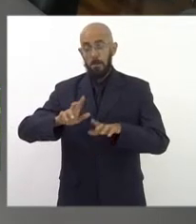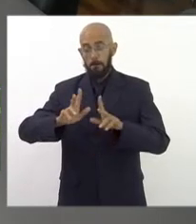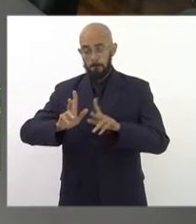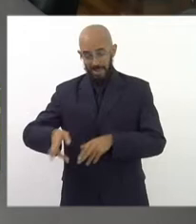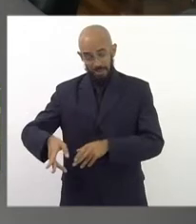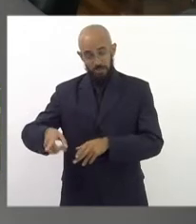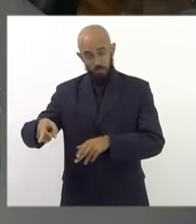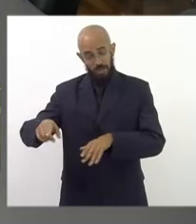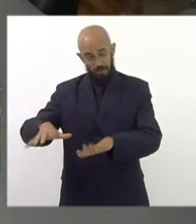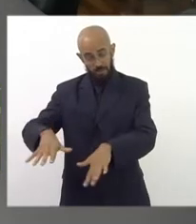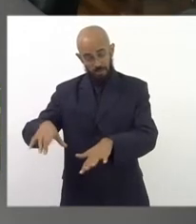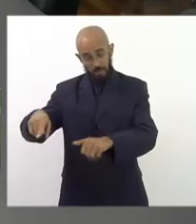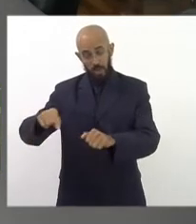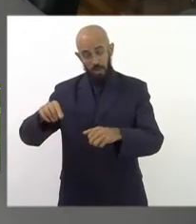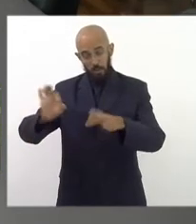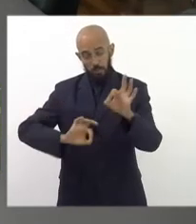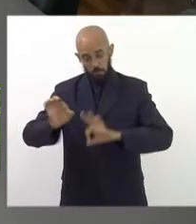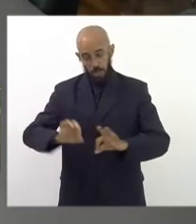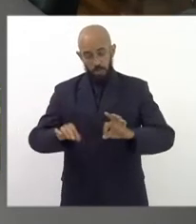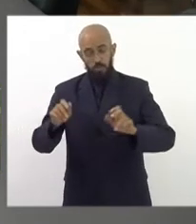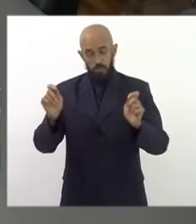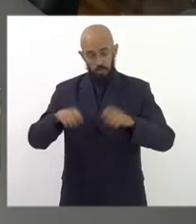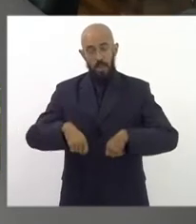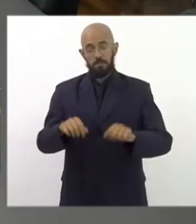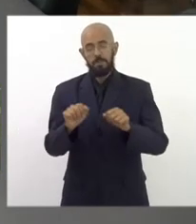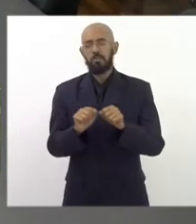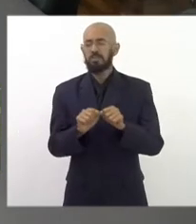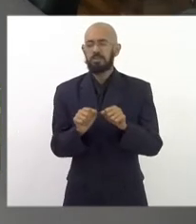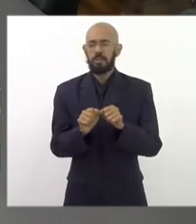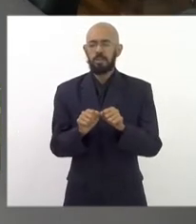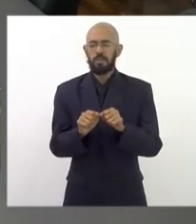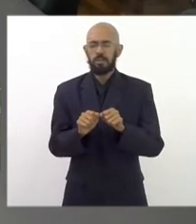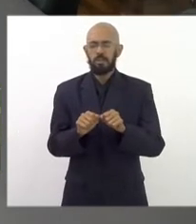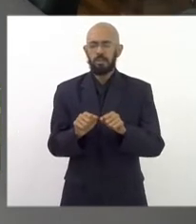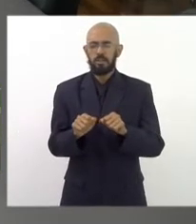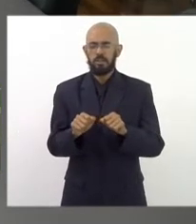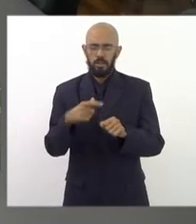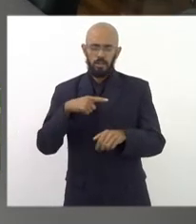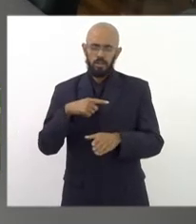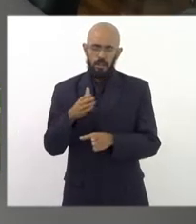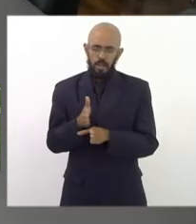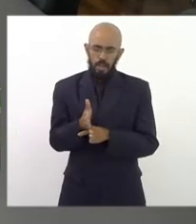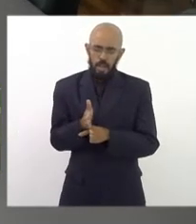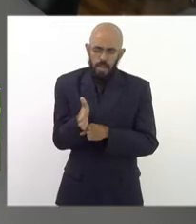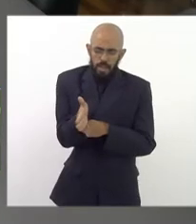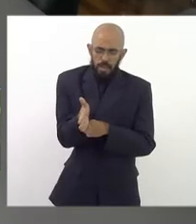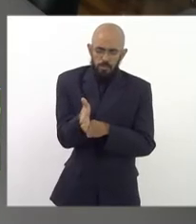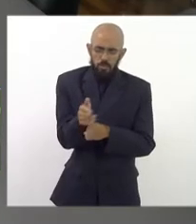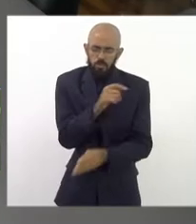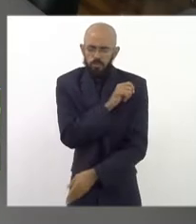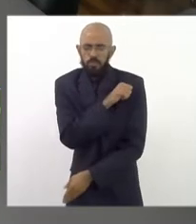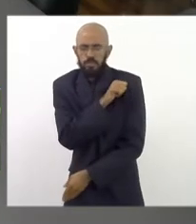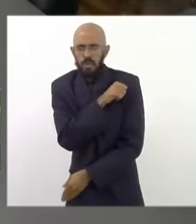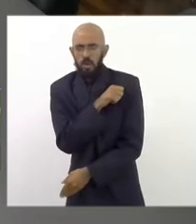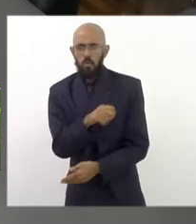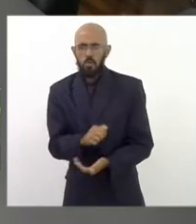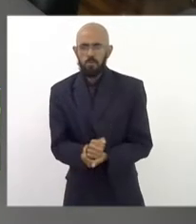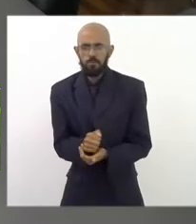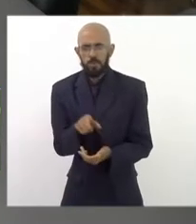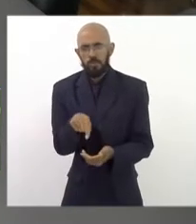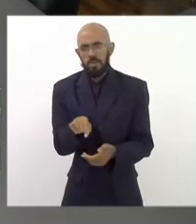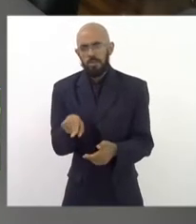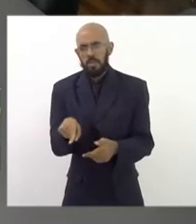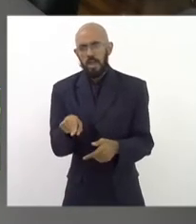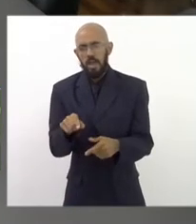ele é factível, ele é regular e ele tem equilíbrio fiscal ao longo do tempo. Então, esse é um